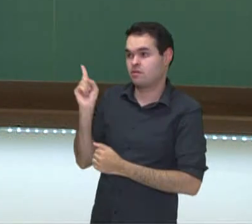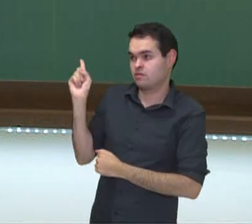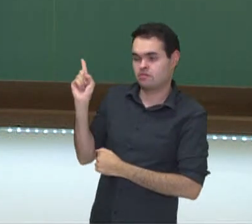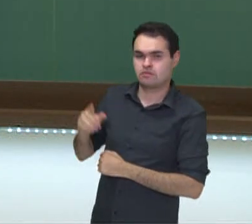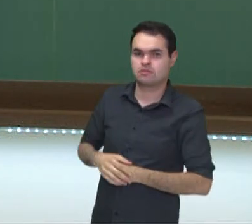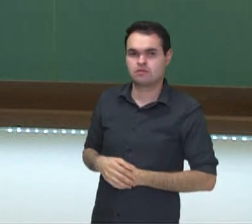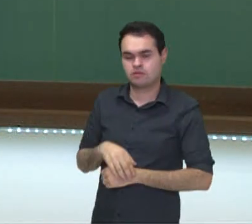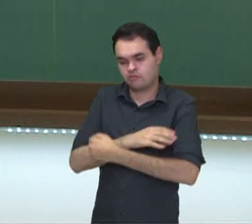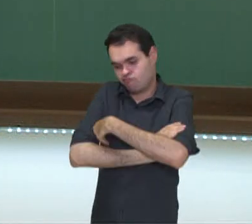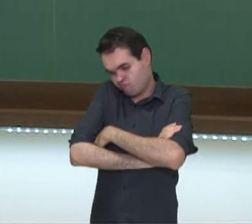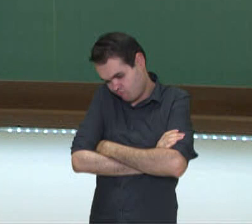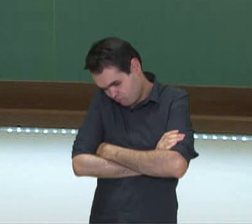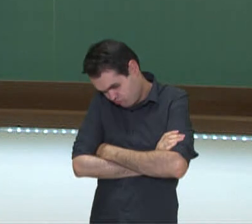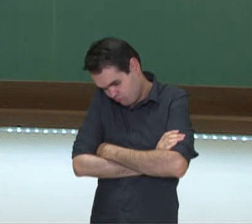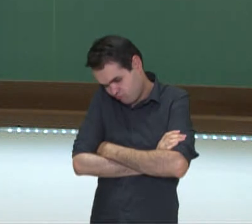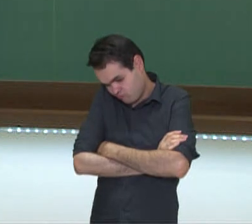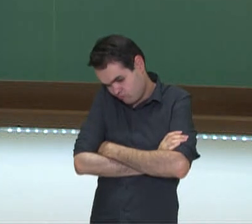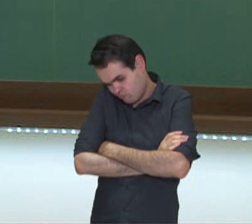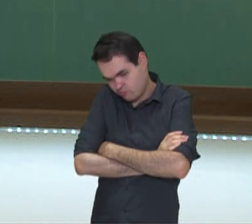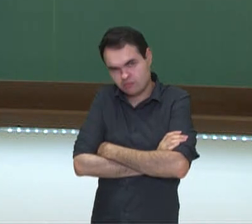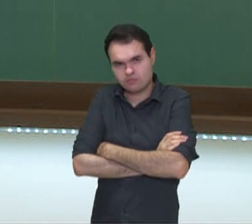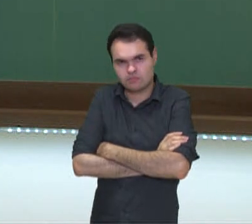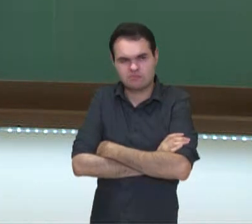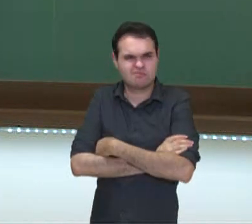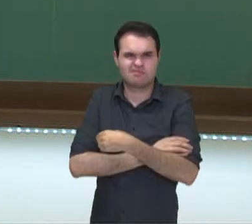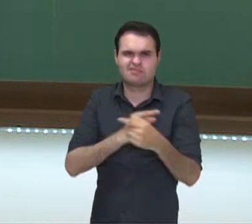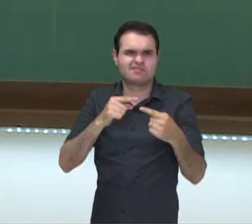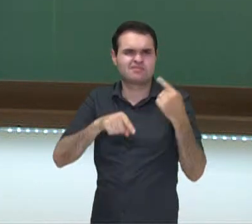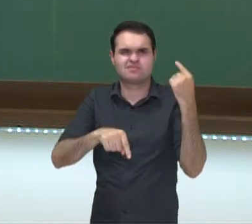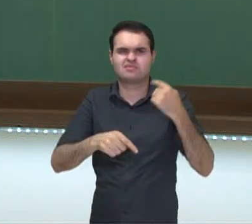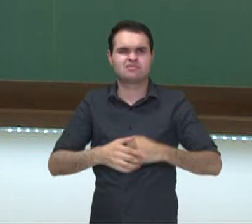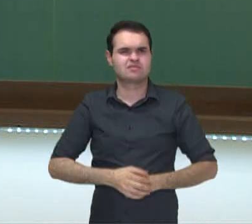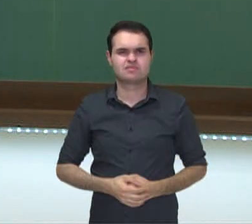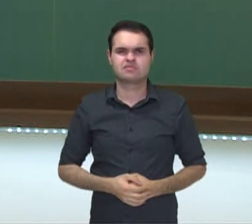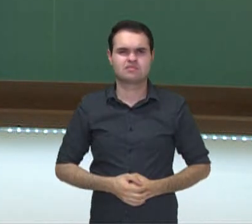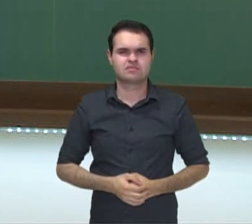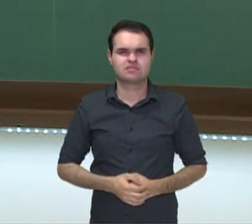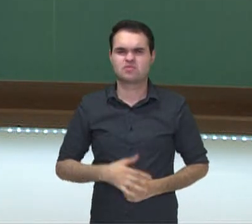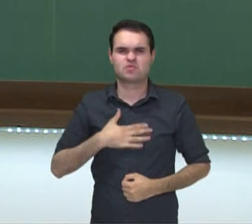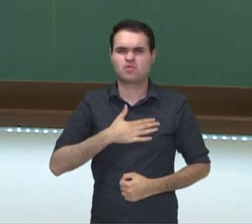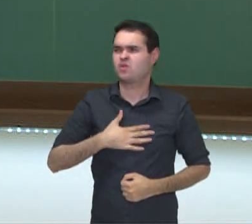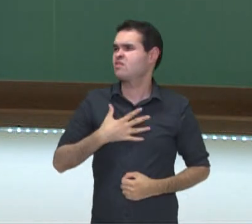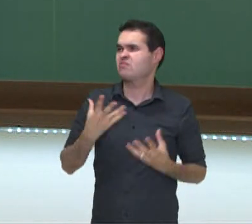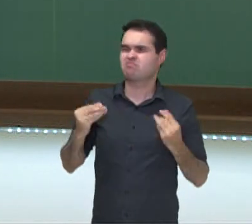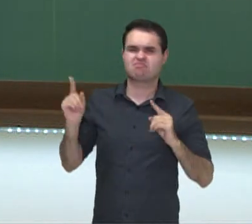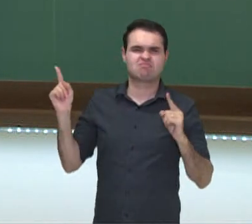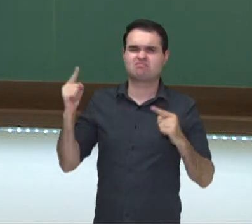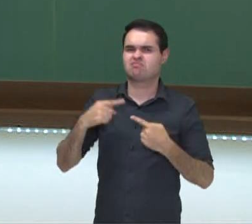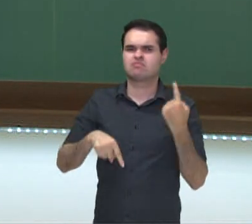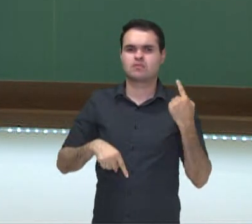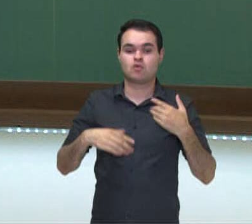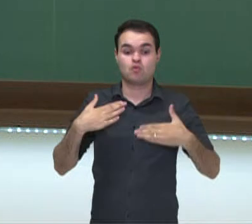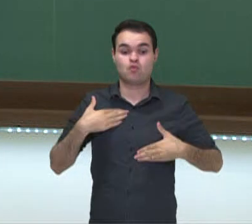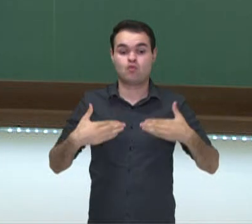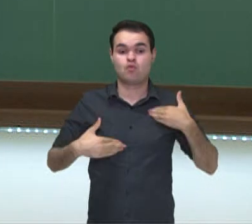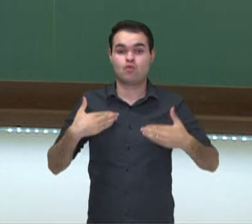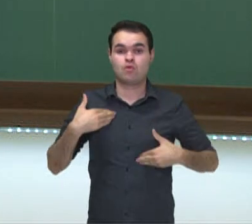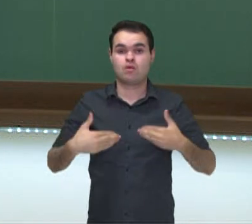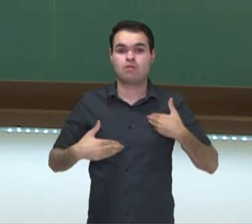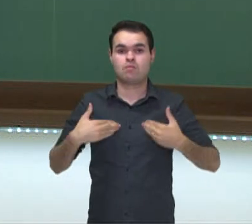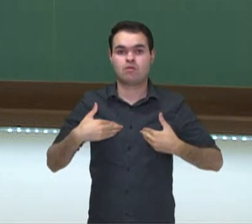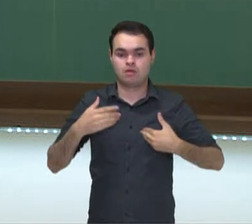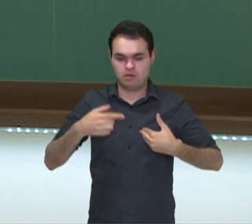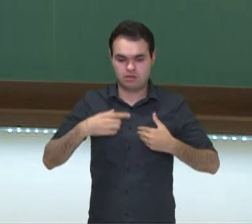assim, olhando para baixo, acho que não iam gostar tanto, né? Então, o nosso corpo, ele